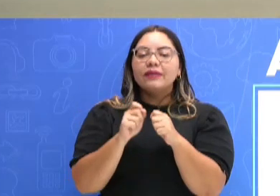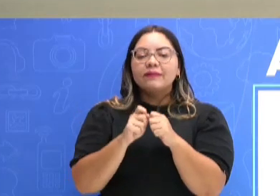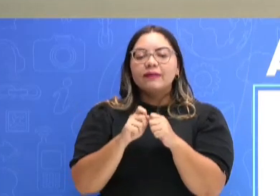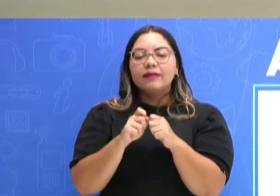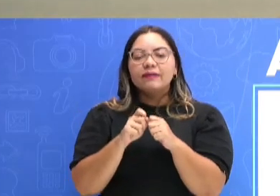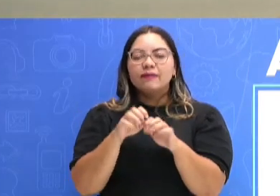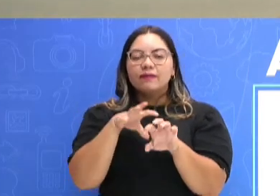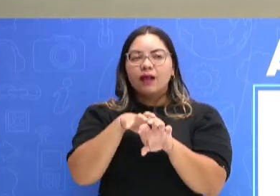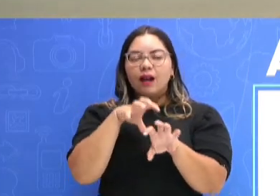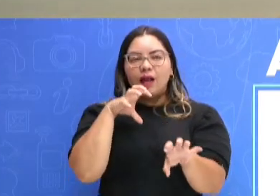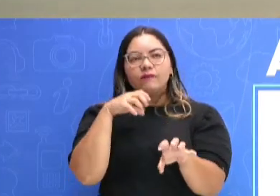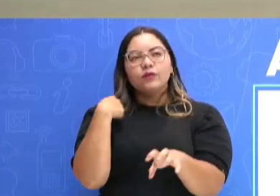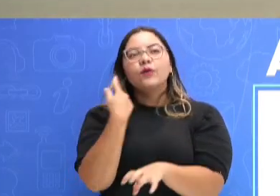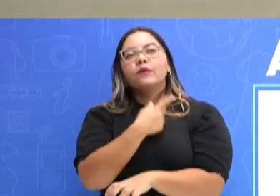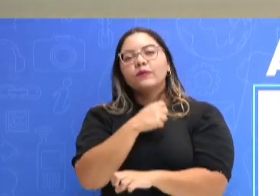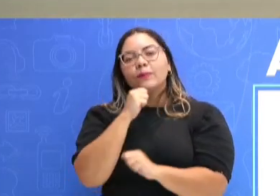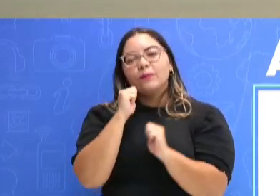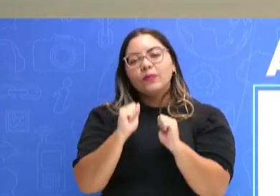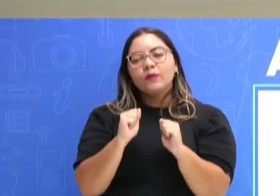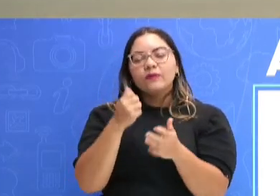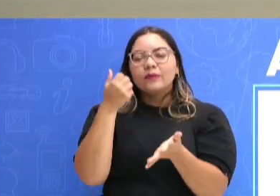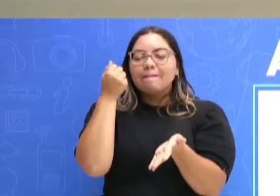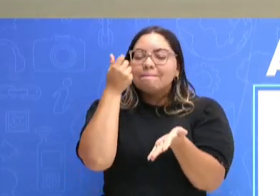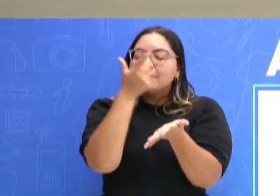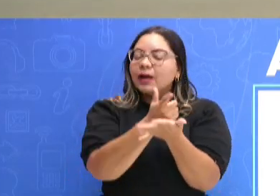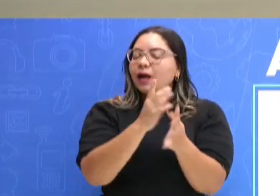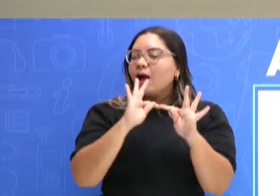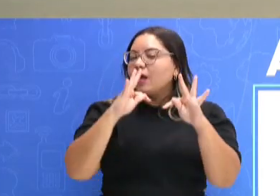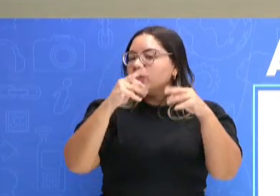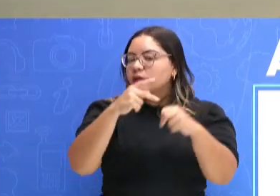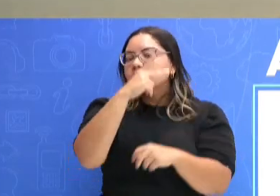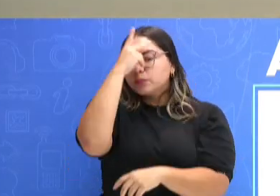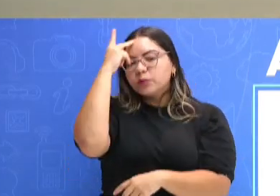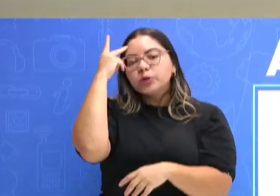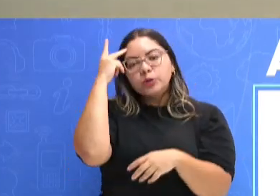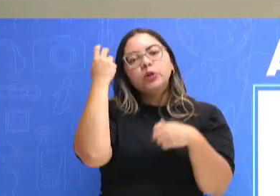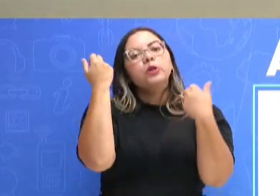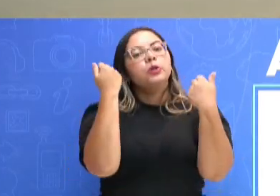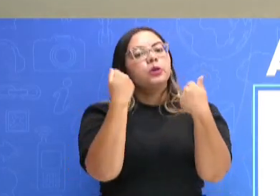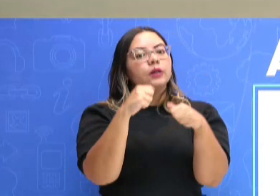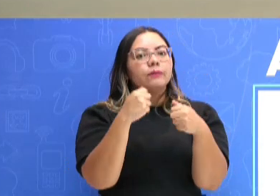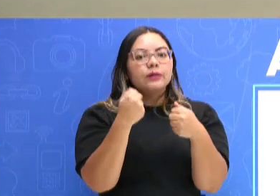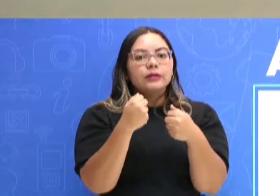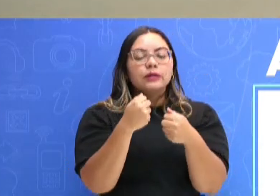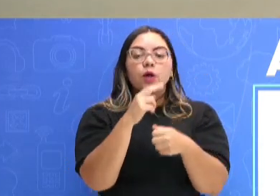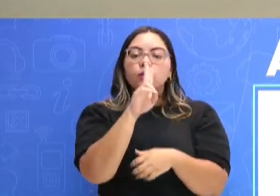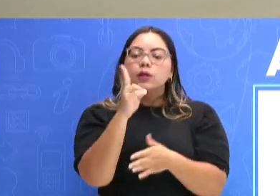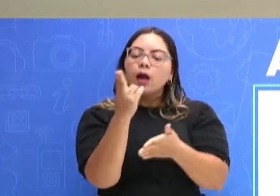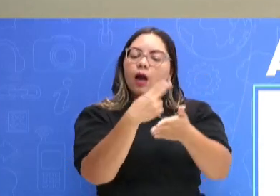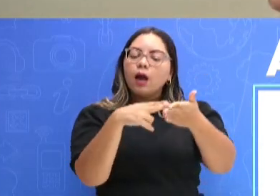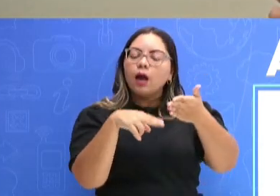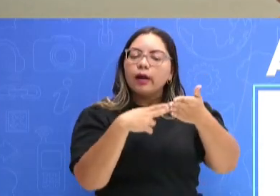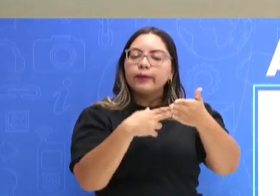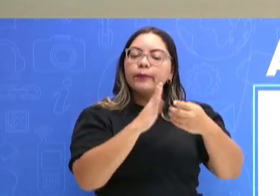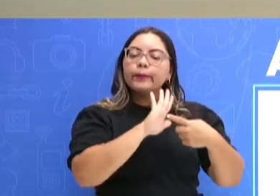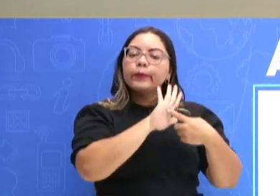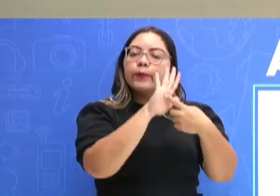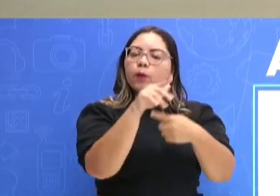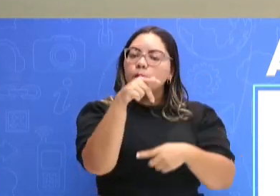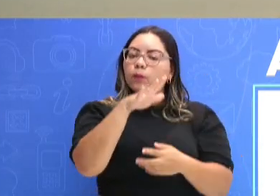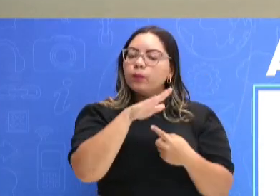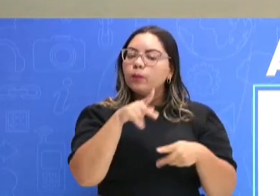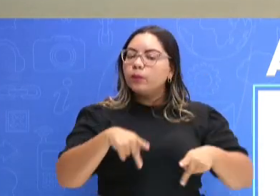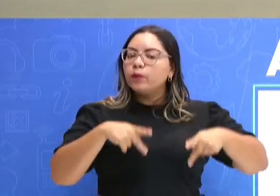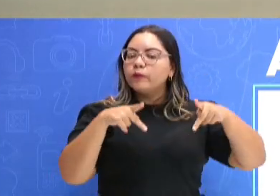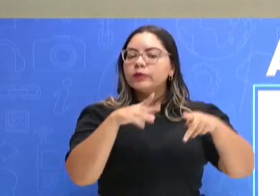possa conseguir pagar todos aqueles que precisam, ainda através da sua arte, apresentar ao povo de Caxias o